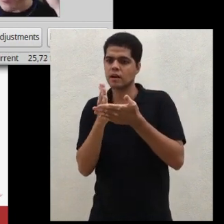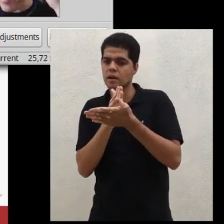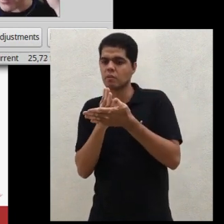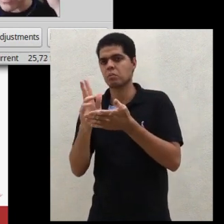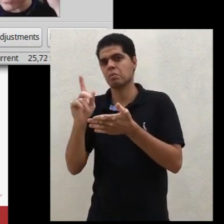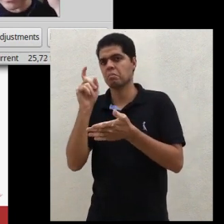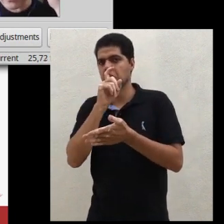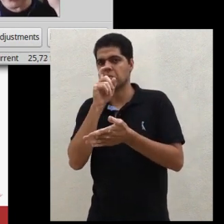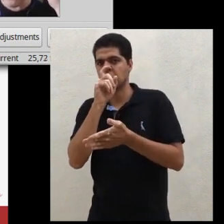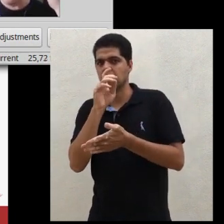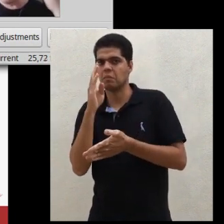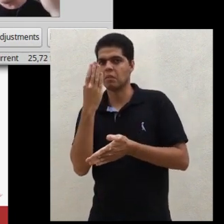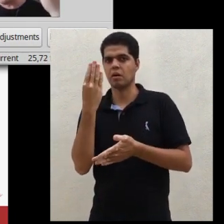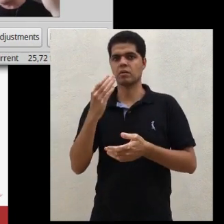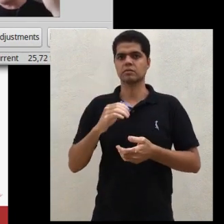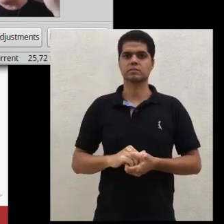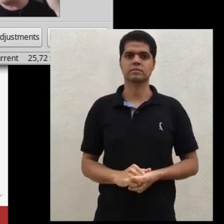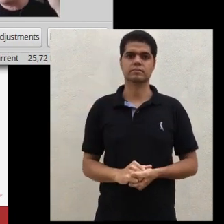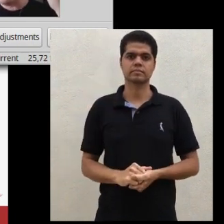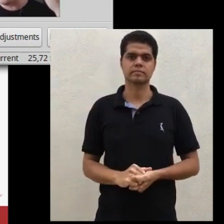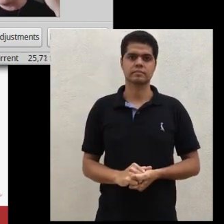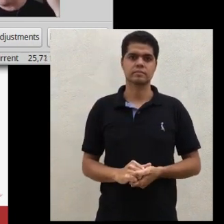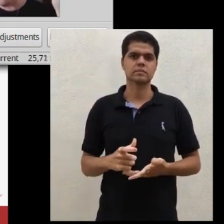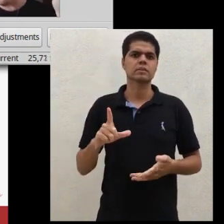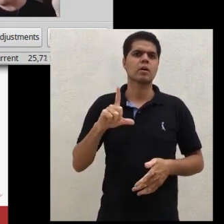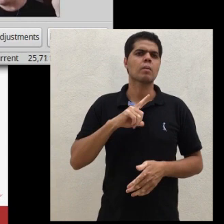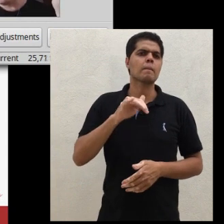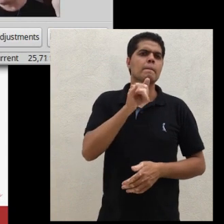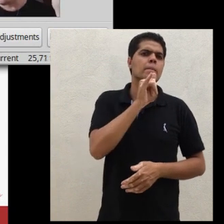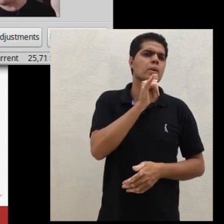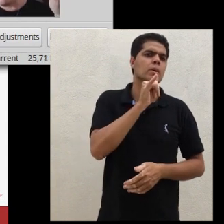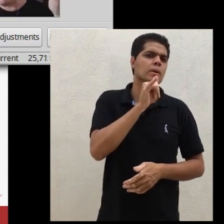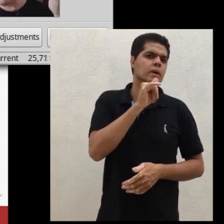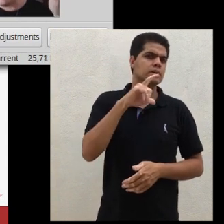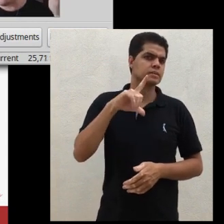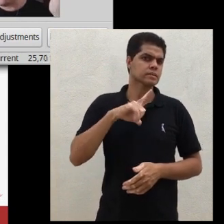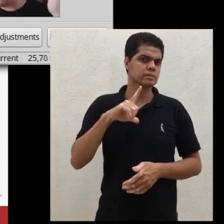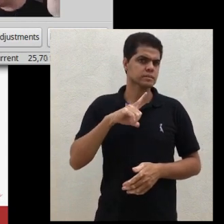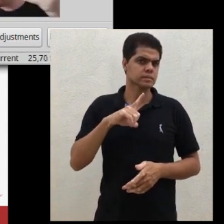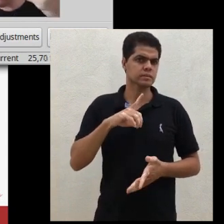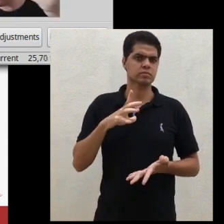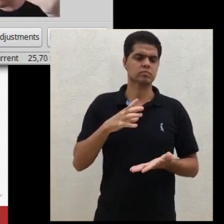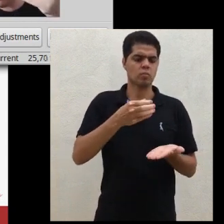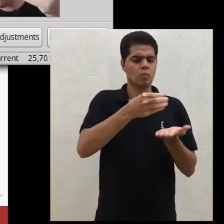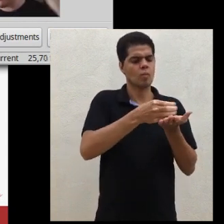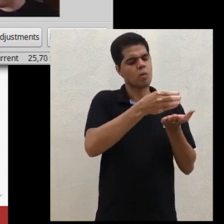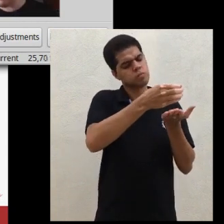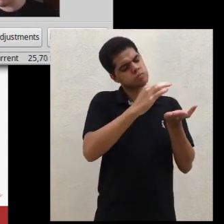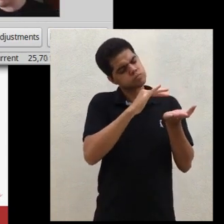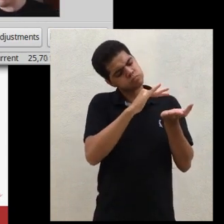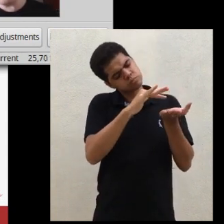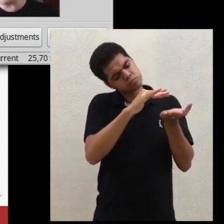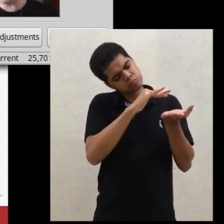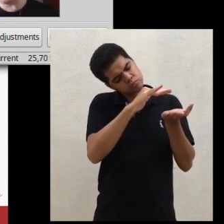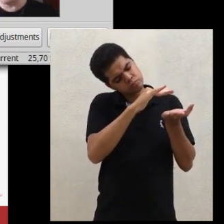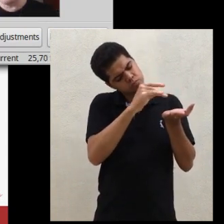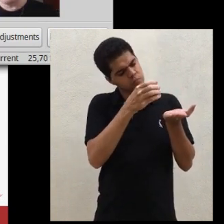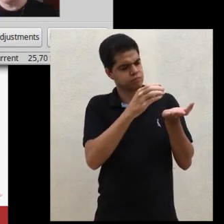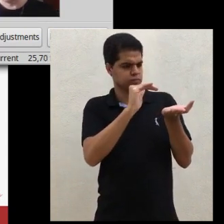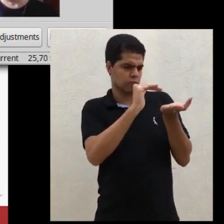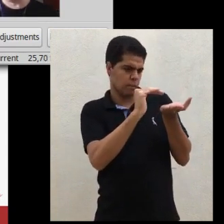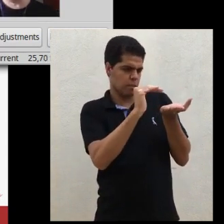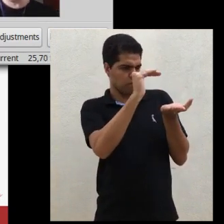parcialmente falsa. Então você pega um copo pela metade, ele nem é totalmente cheio nem totalmente